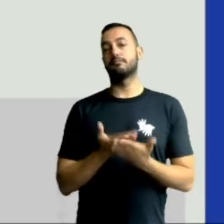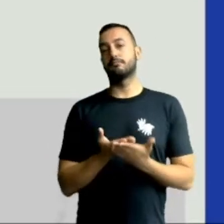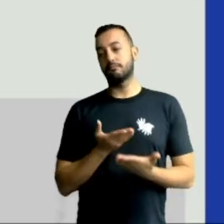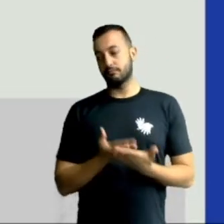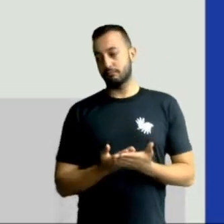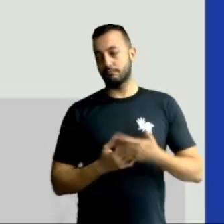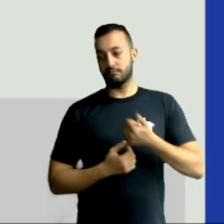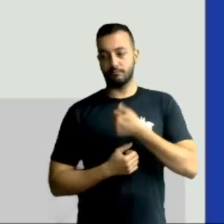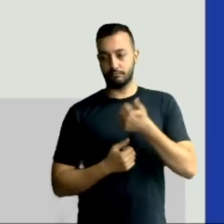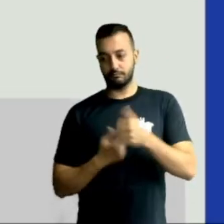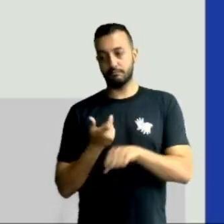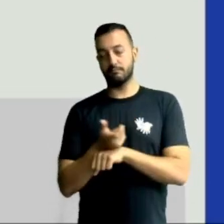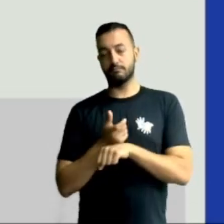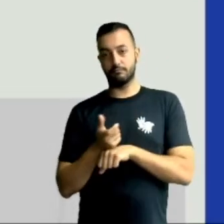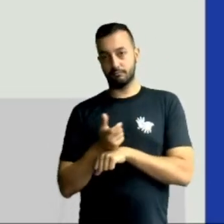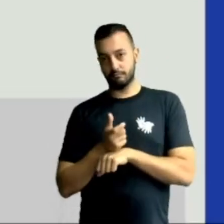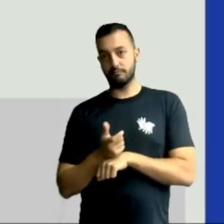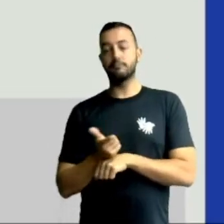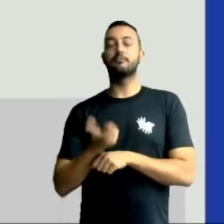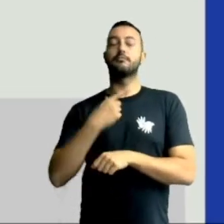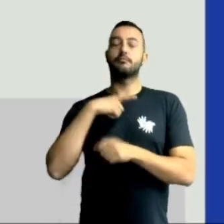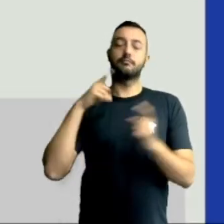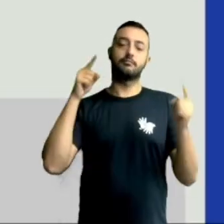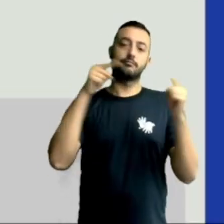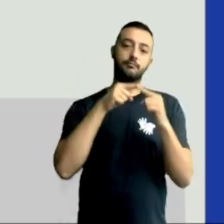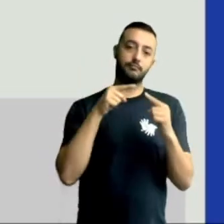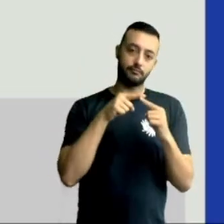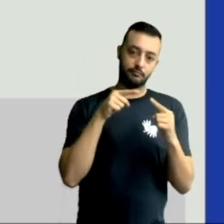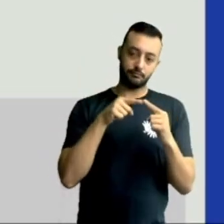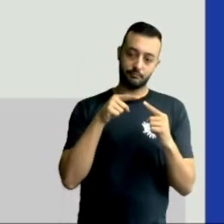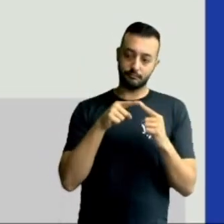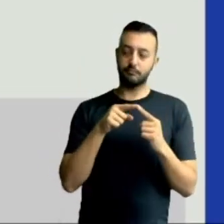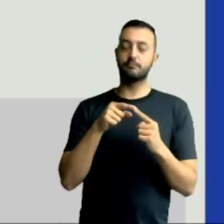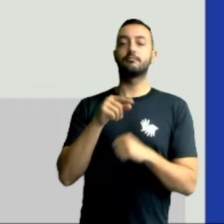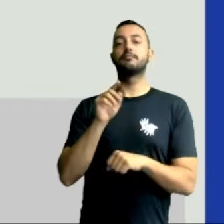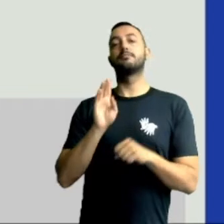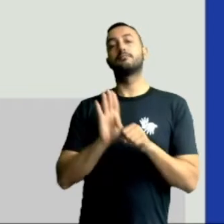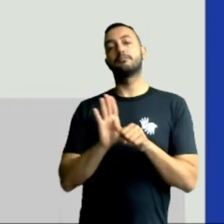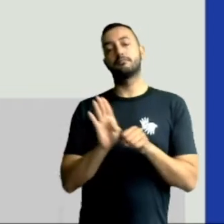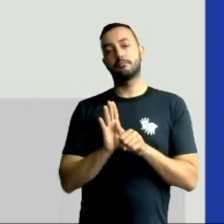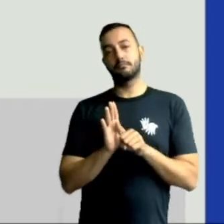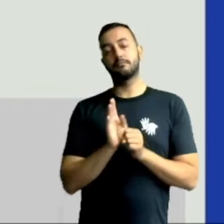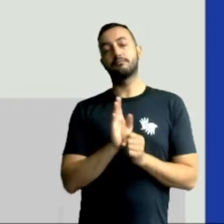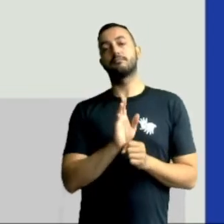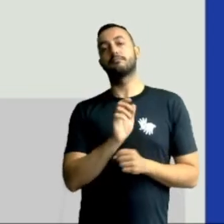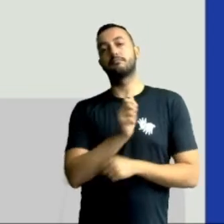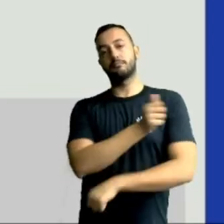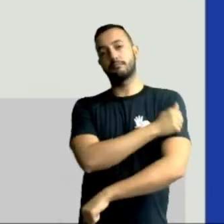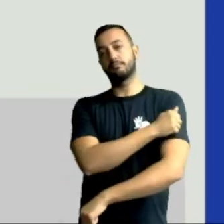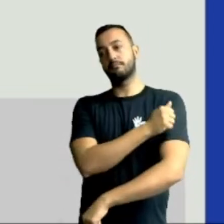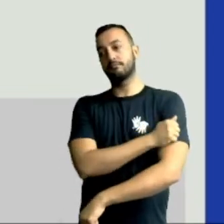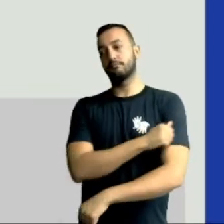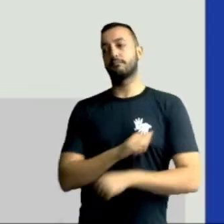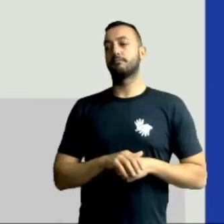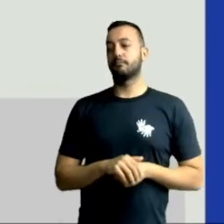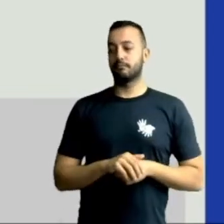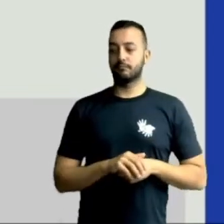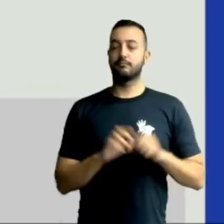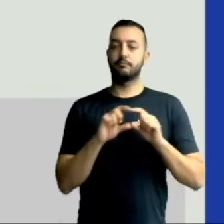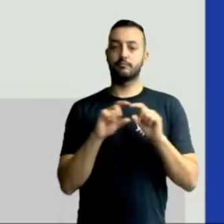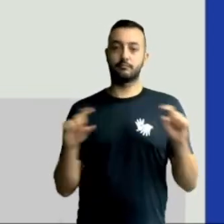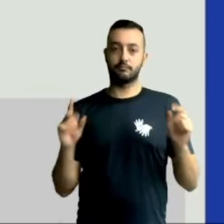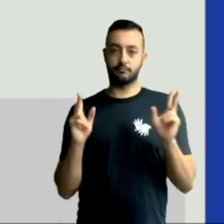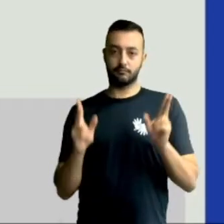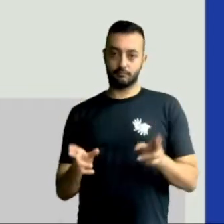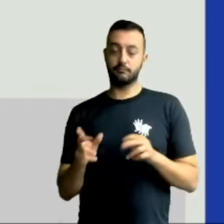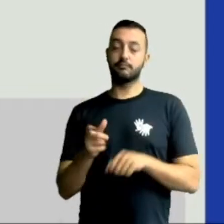Estudioso, o primeiro adjetivo, e ele está aí relacionado ao substantivo aluno. Na mesma frase,